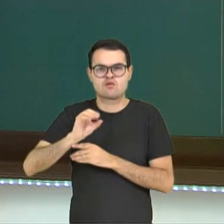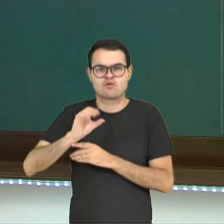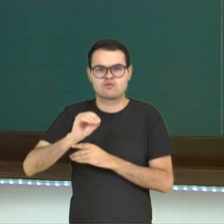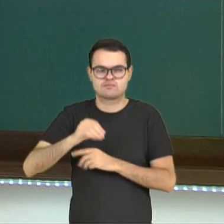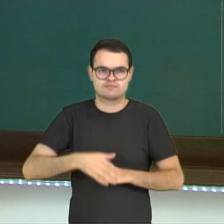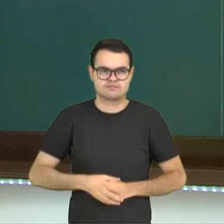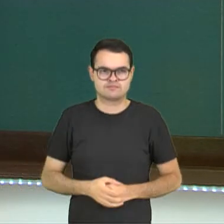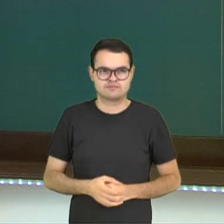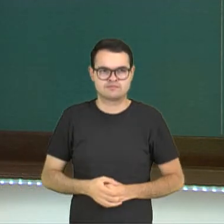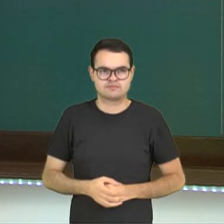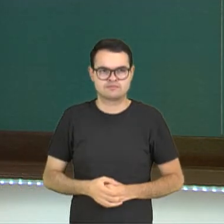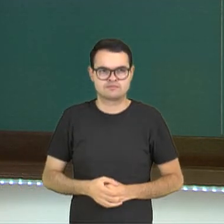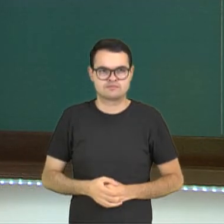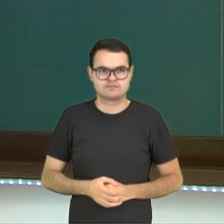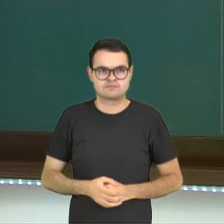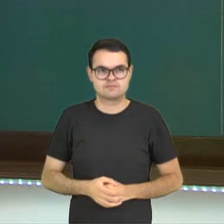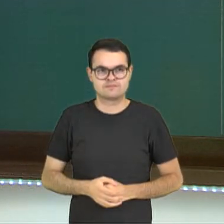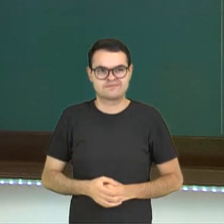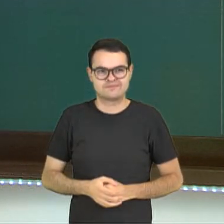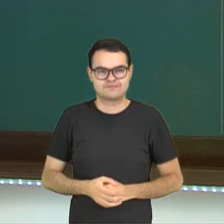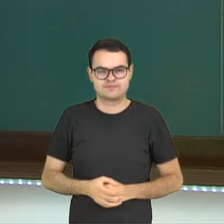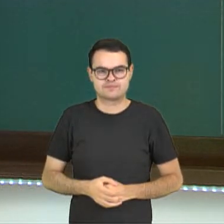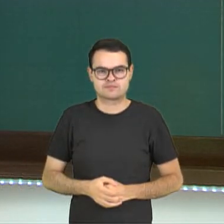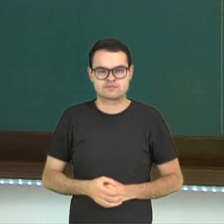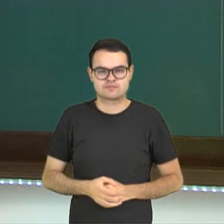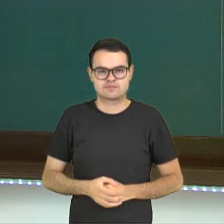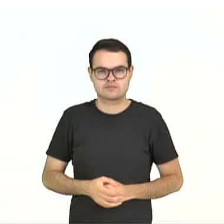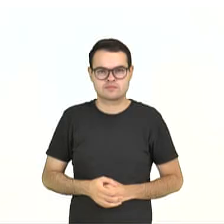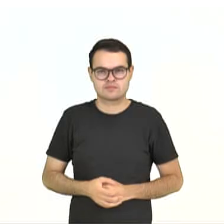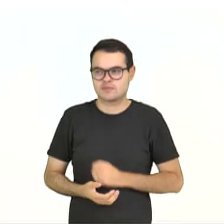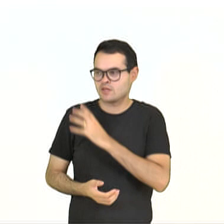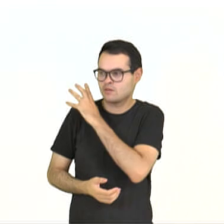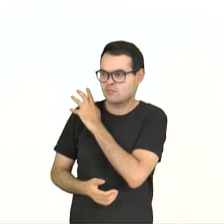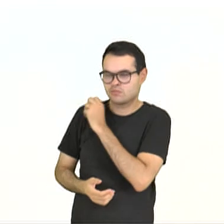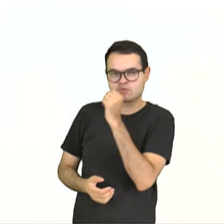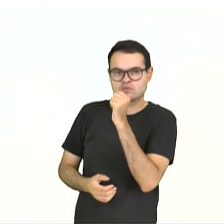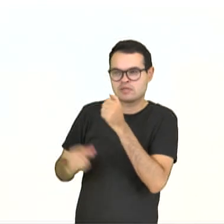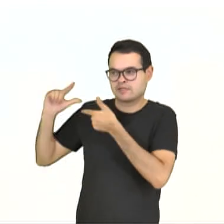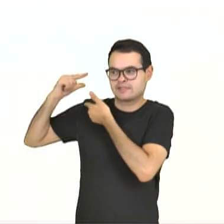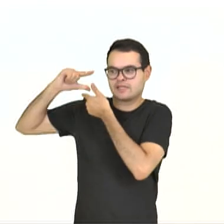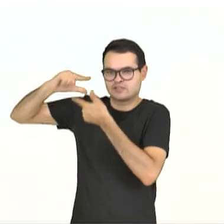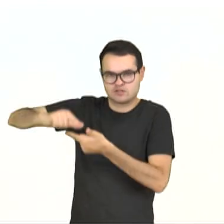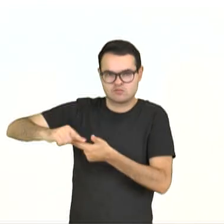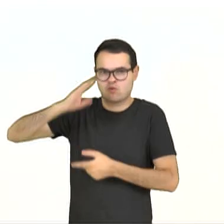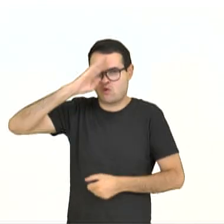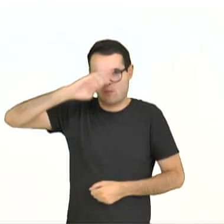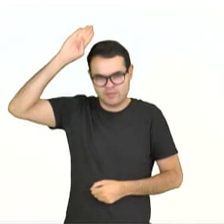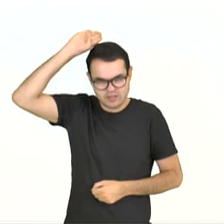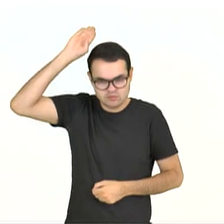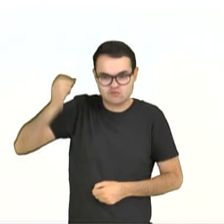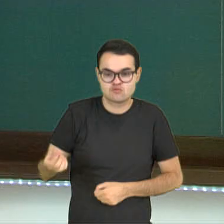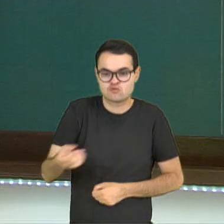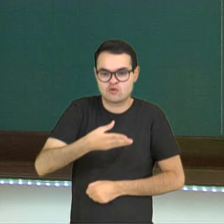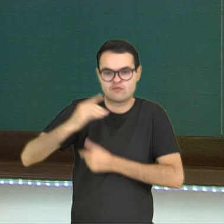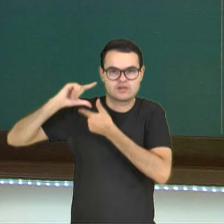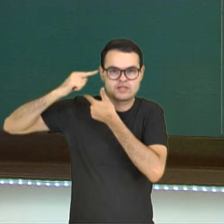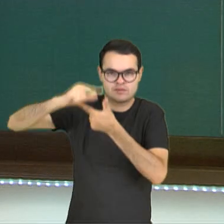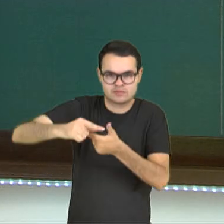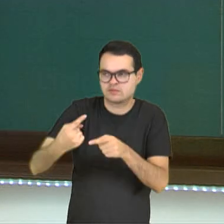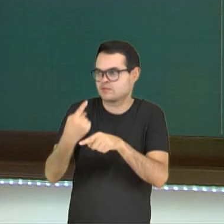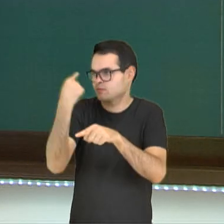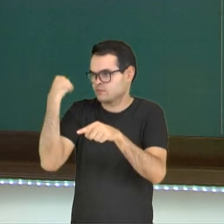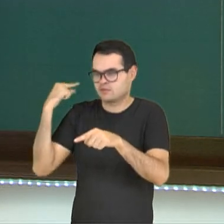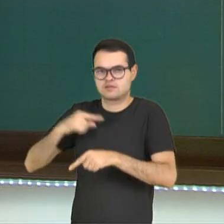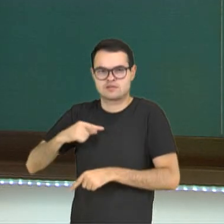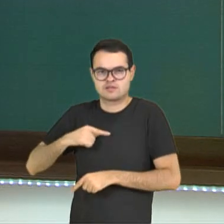algumas artes, né? Então o neoclassicismo é o resgate do classicismo romano, então ele vai buscar aquelas teorias do